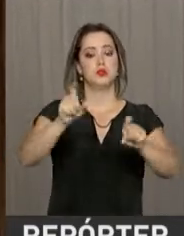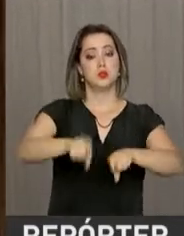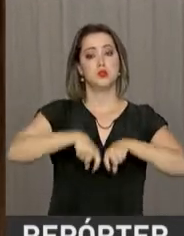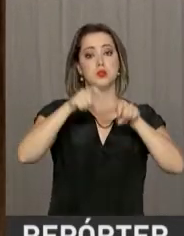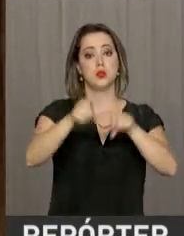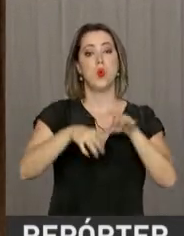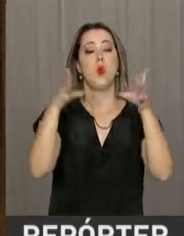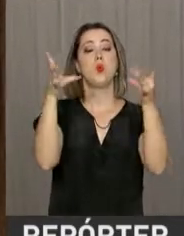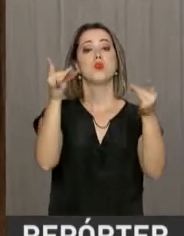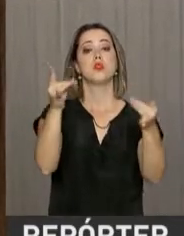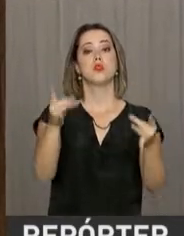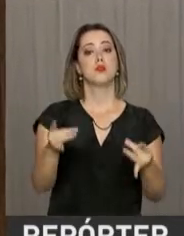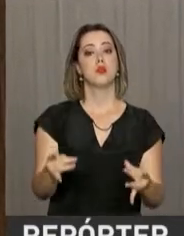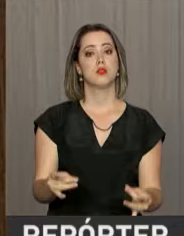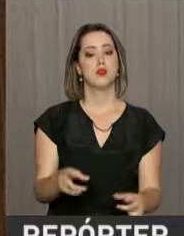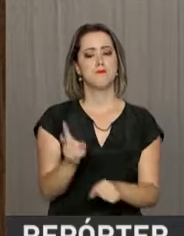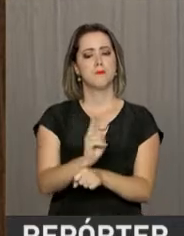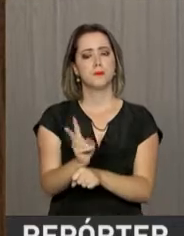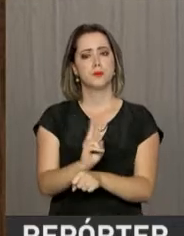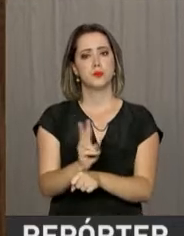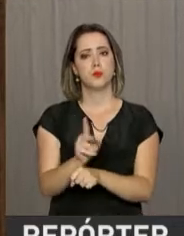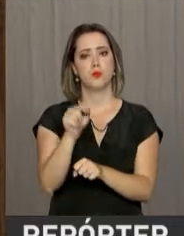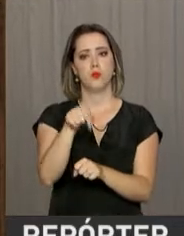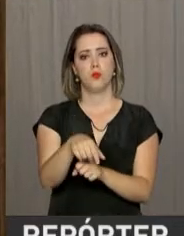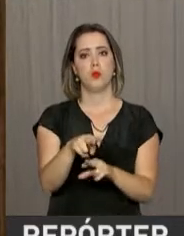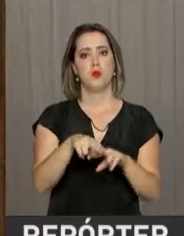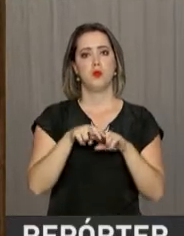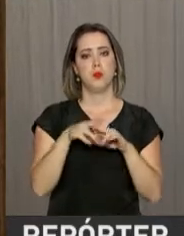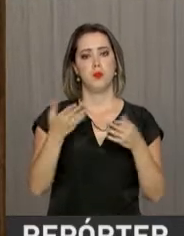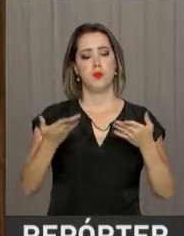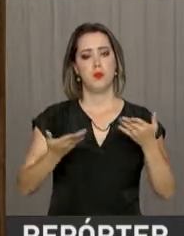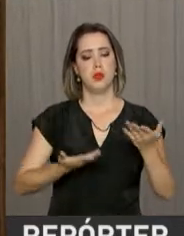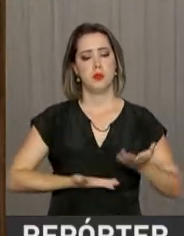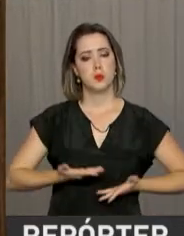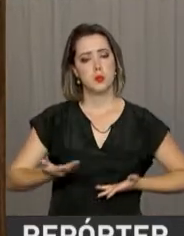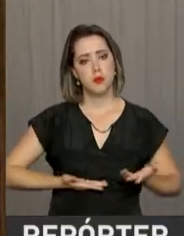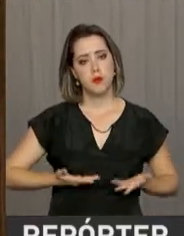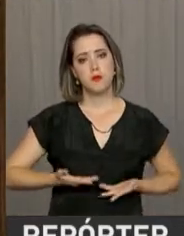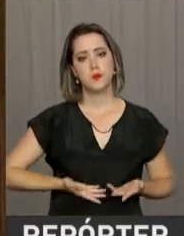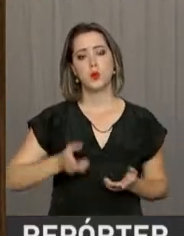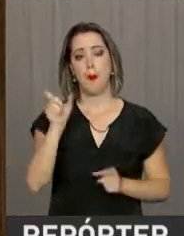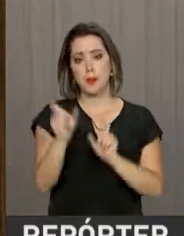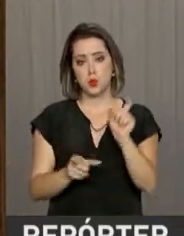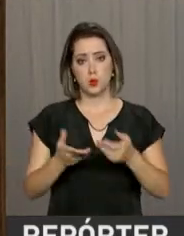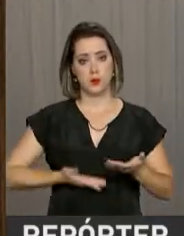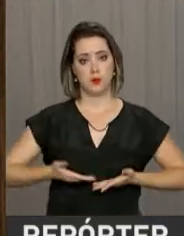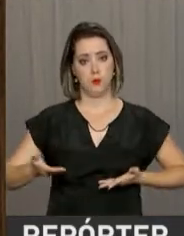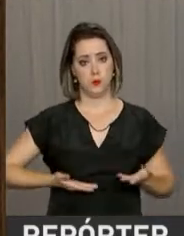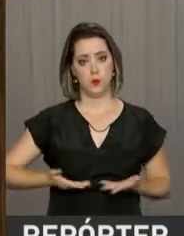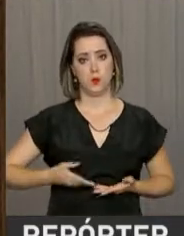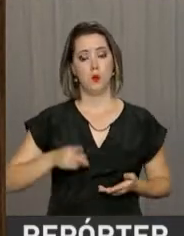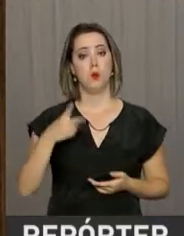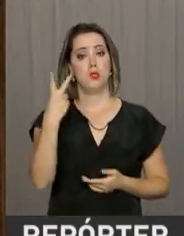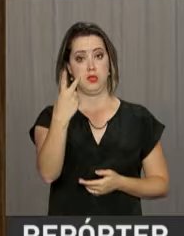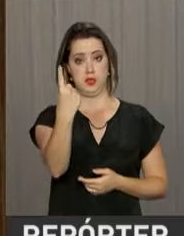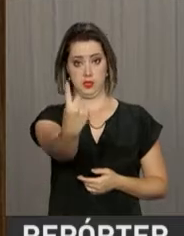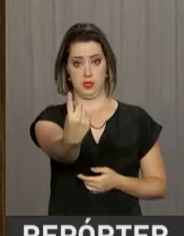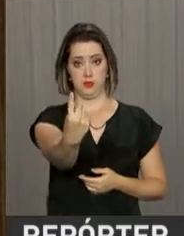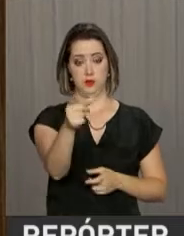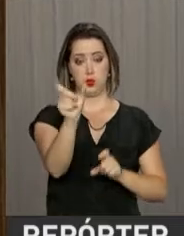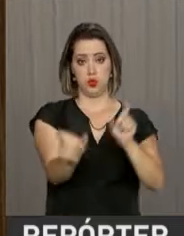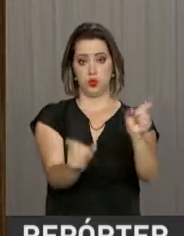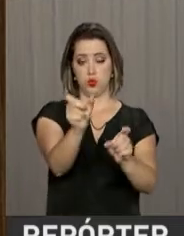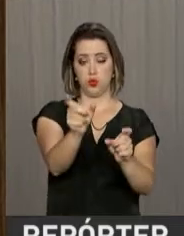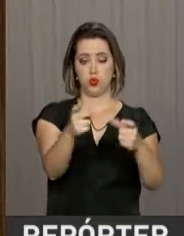da fiscalização que está sendo feita pelos servidores do Ministério da Agricultura nesses 21 frigoríficos que estão